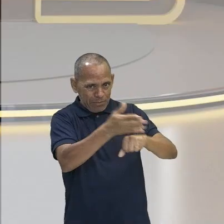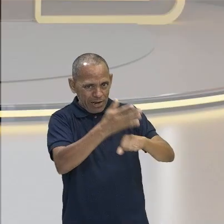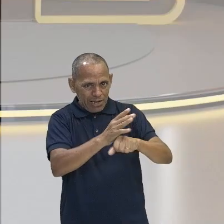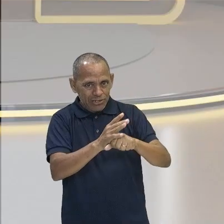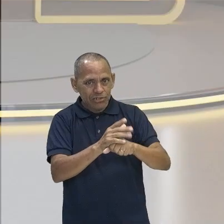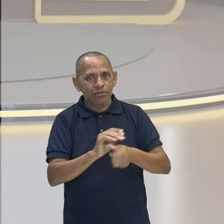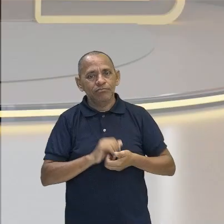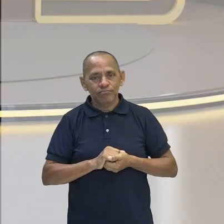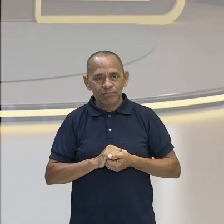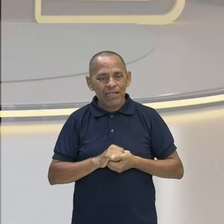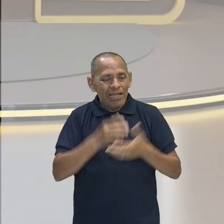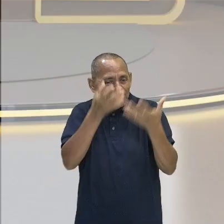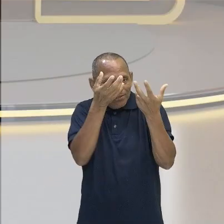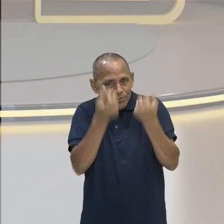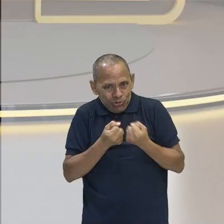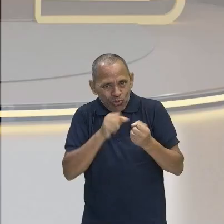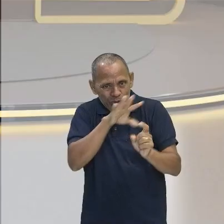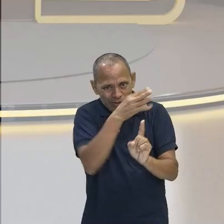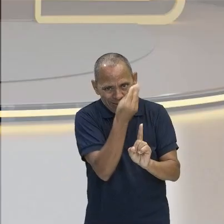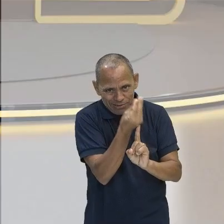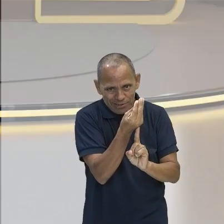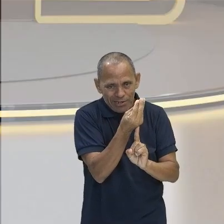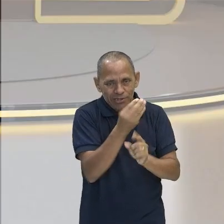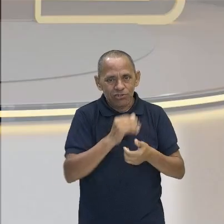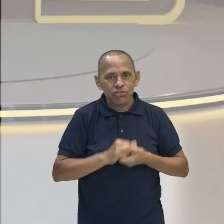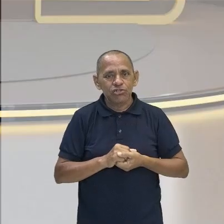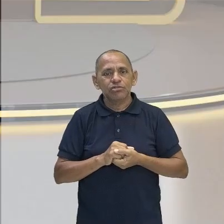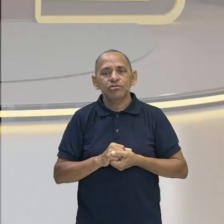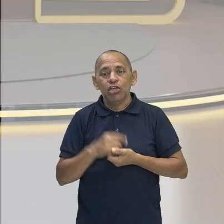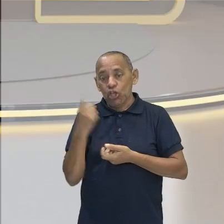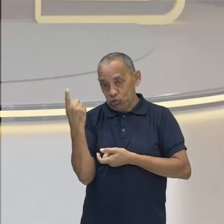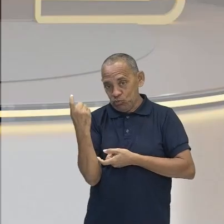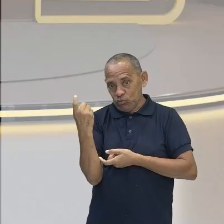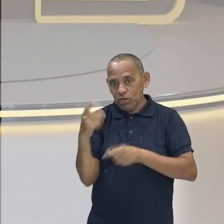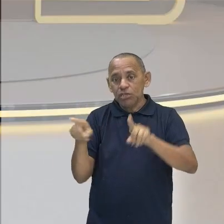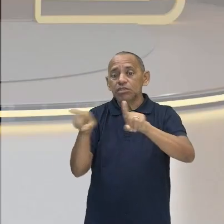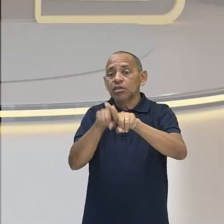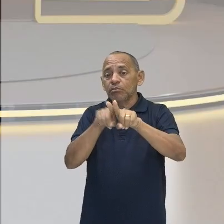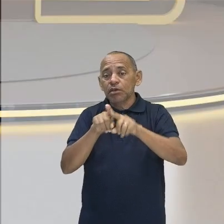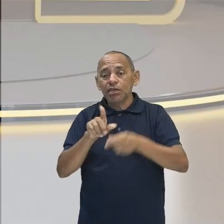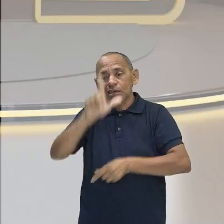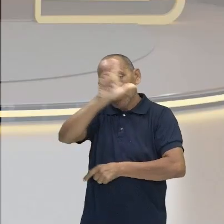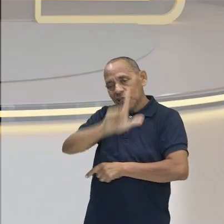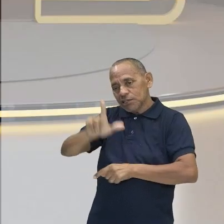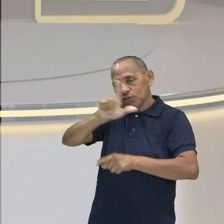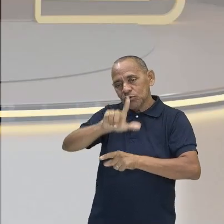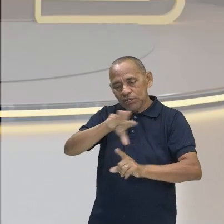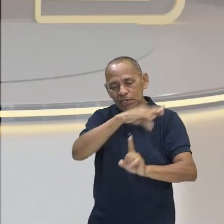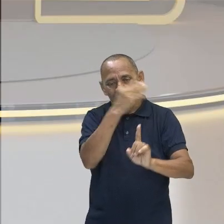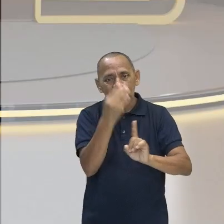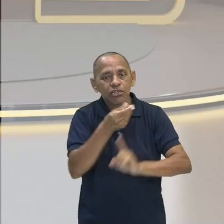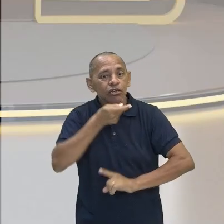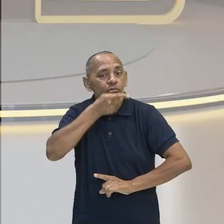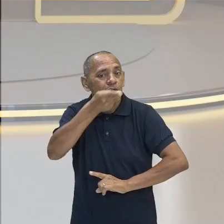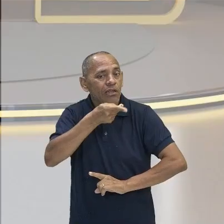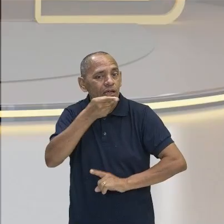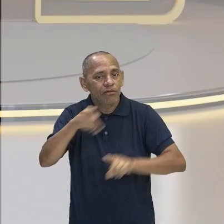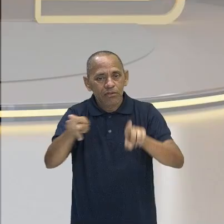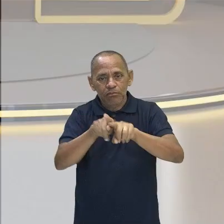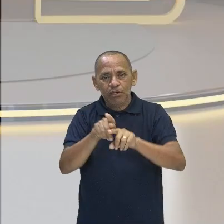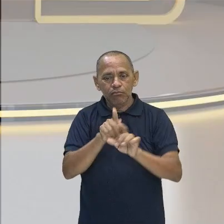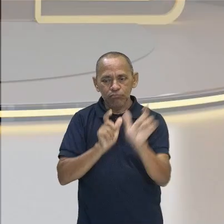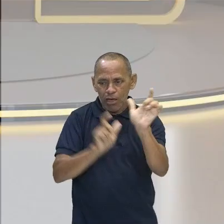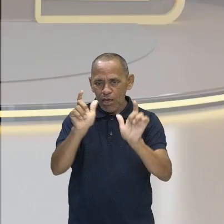as artes visuais, mas também a literatura, que é a arte com a palavra. Vamos lembrar, então,